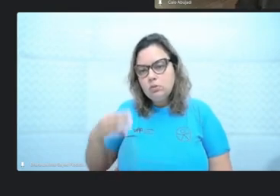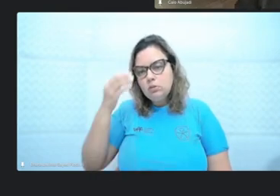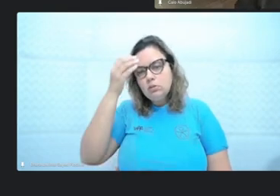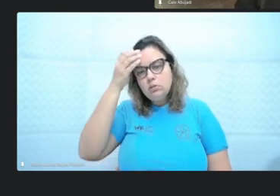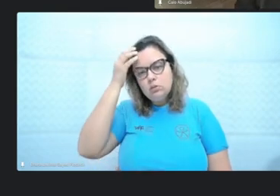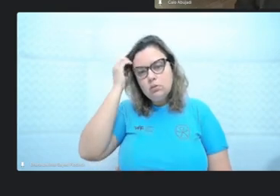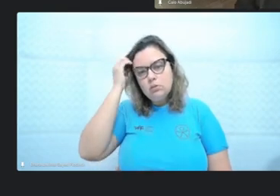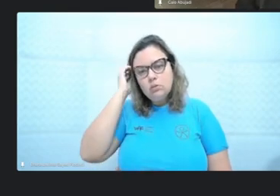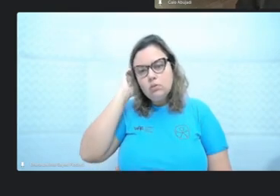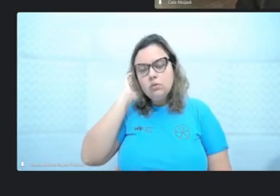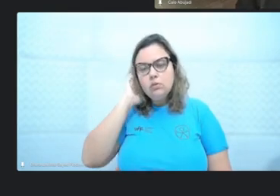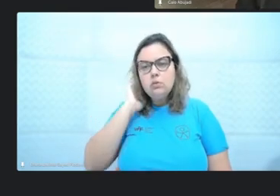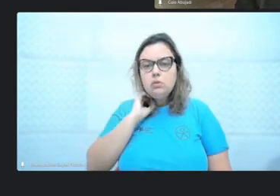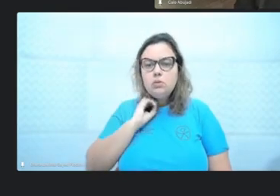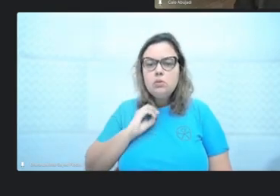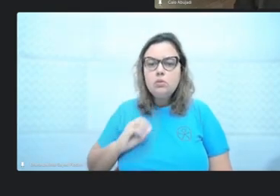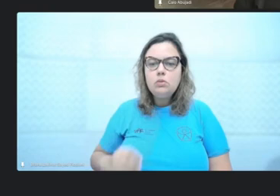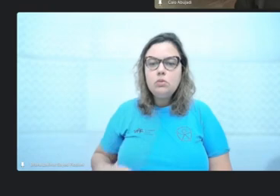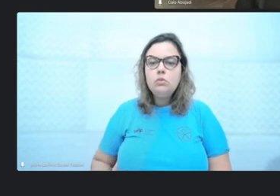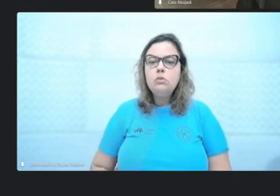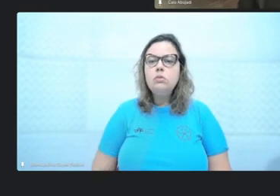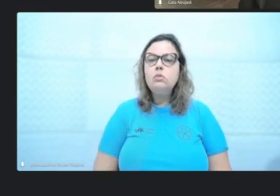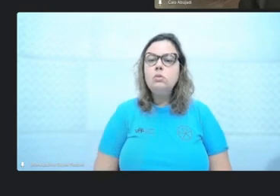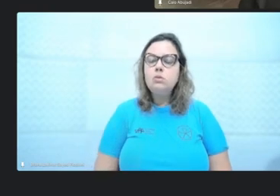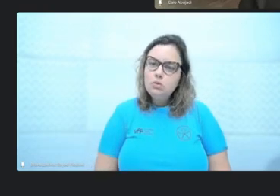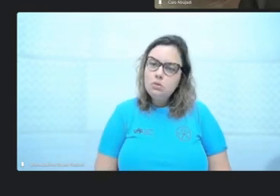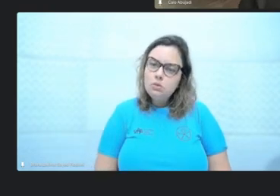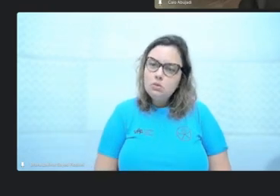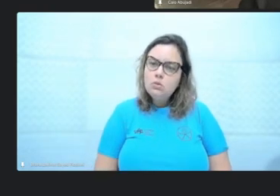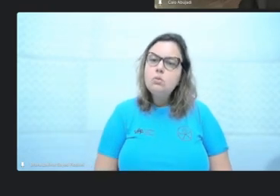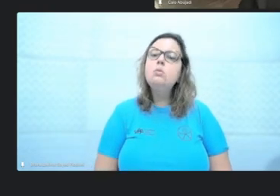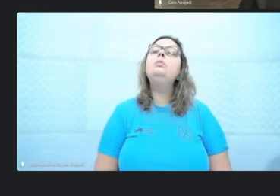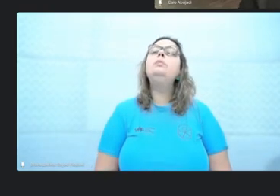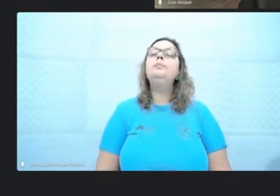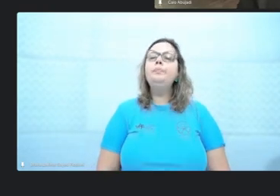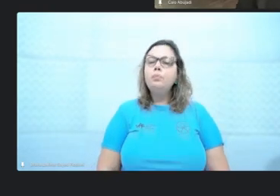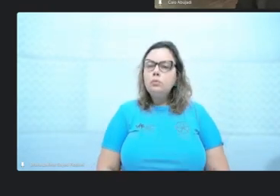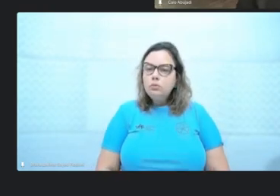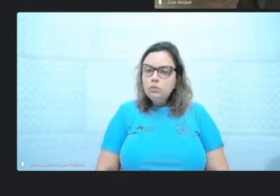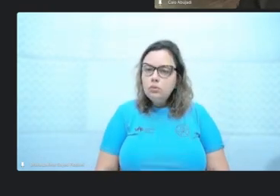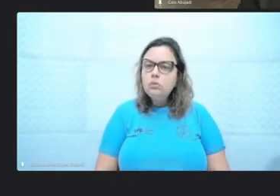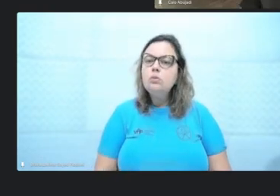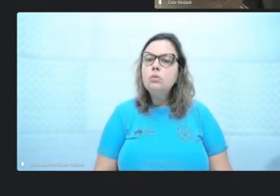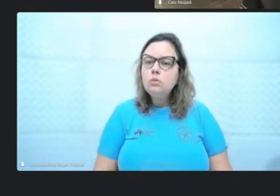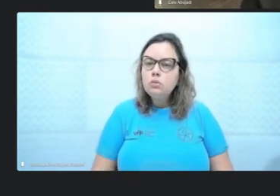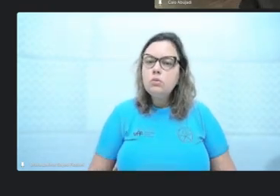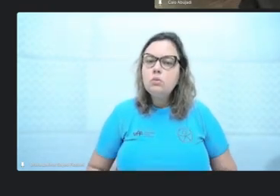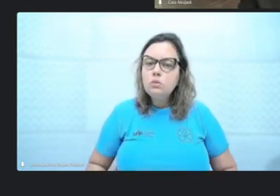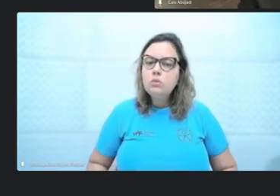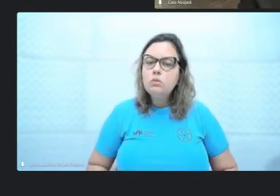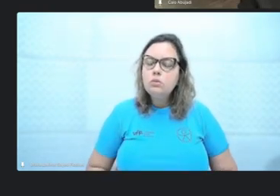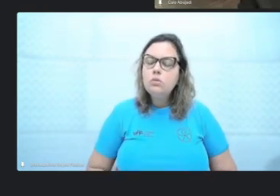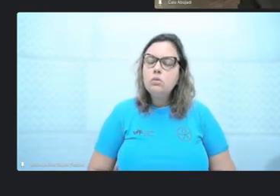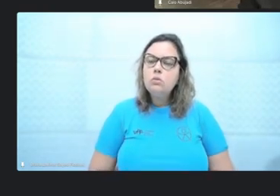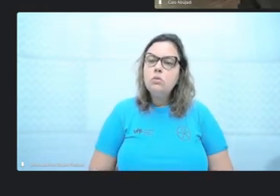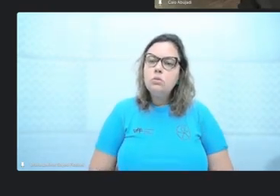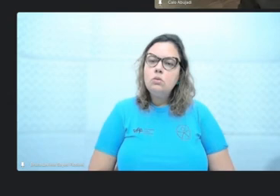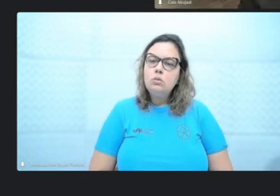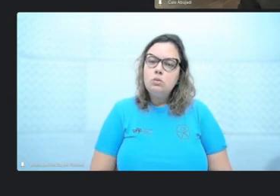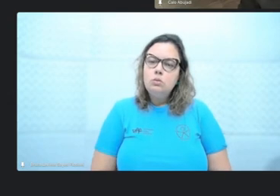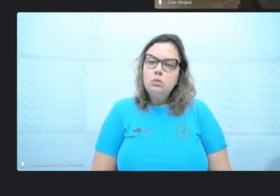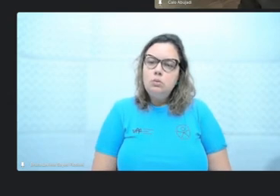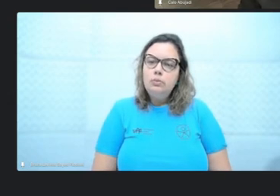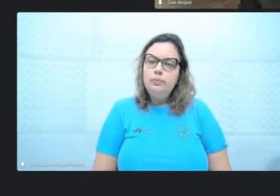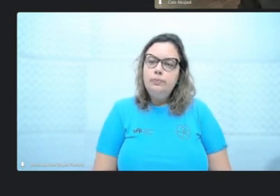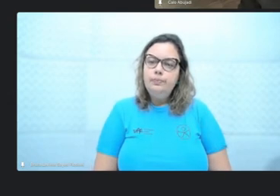como uma síndrome bioenergética intracelular. Tá? Isso é algo que